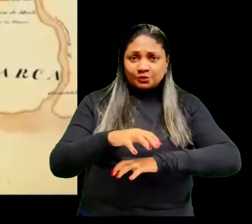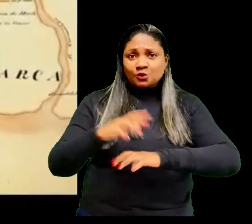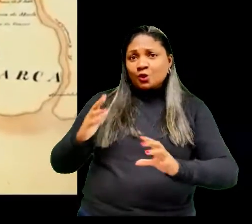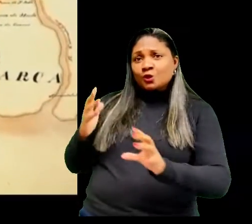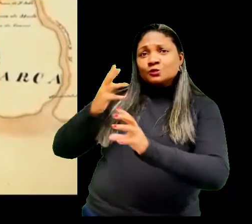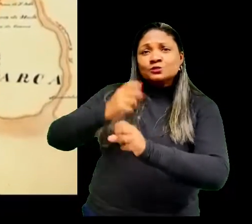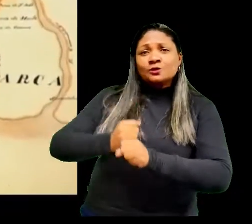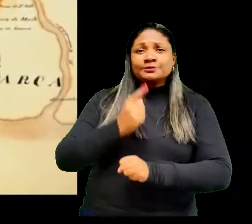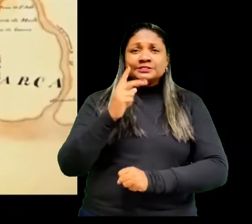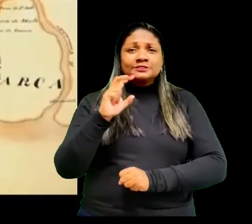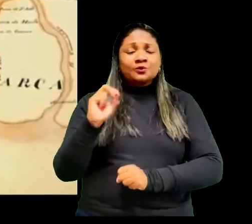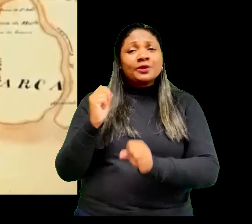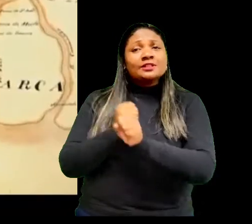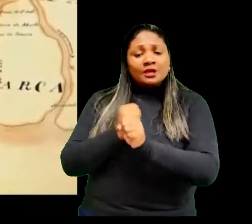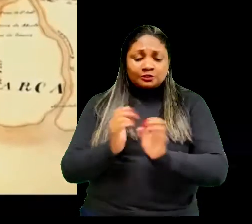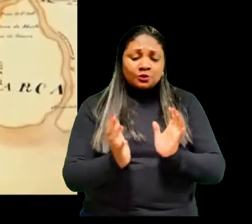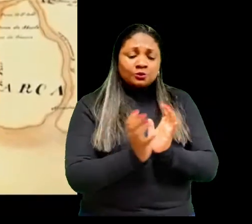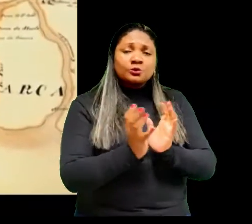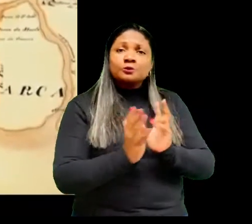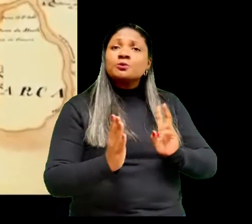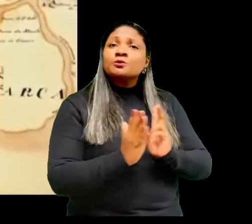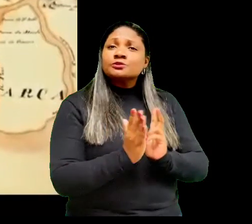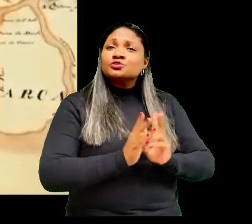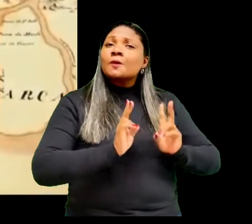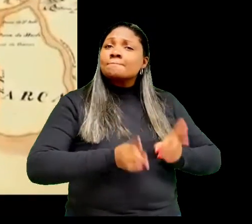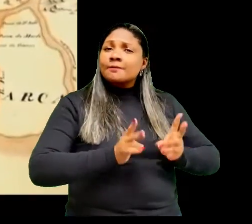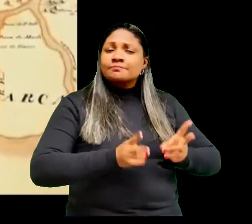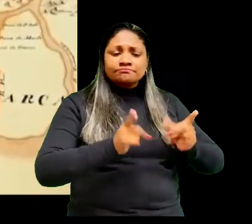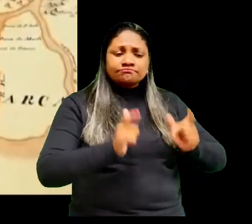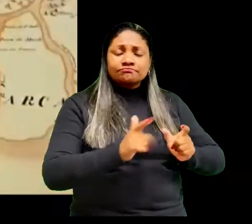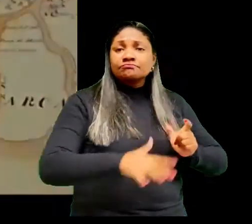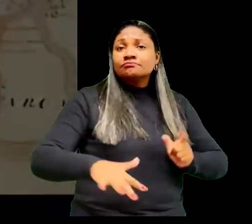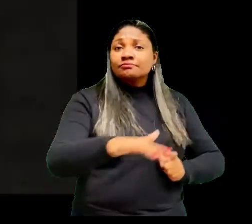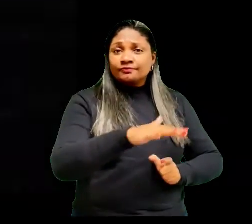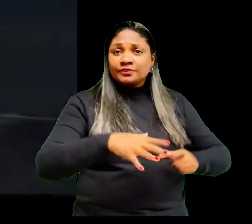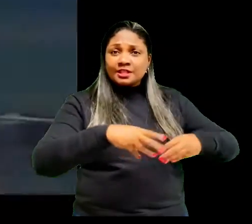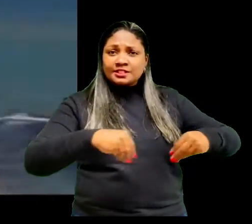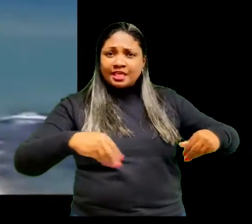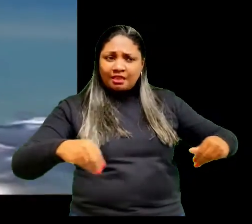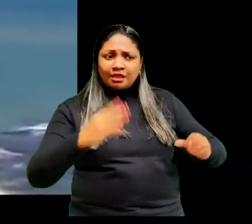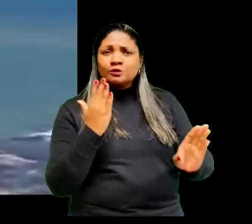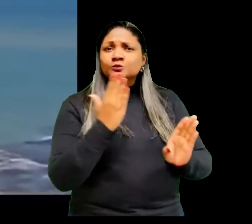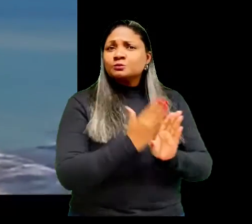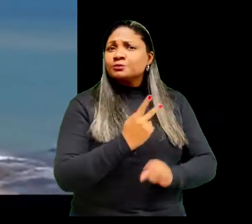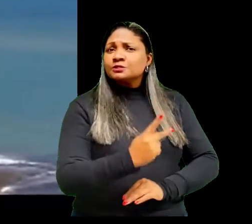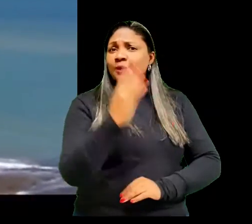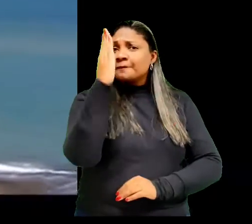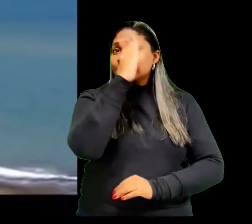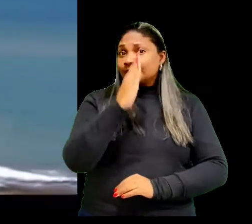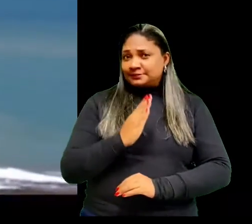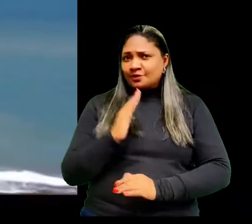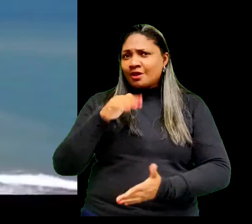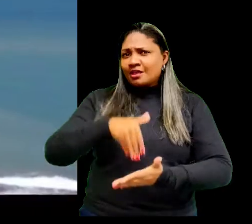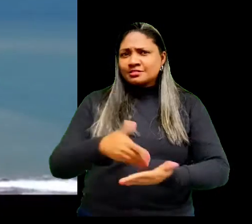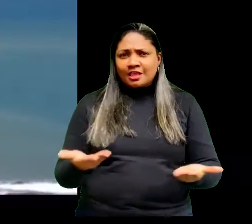últimos 150 anos, esse grupo indígena permanece ocupando a chamada Terra do Descobrimento do Brasil